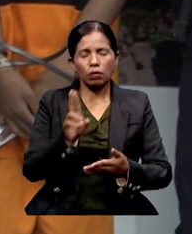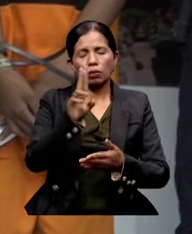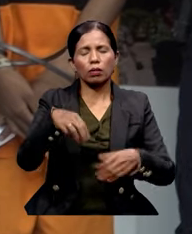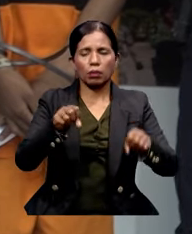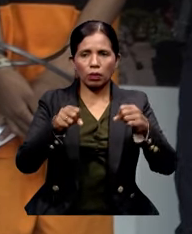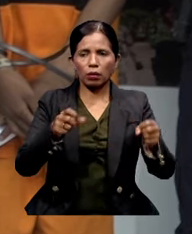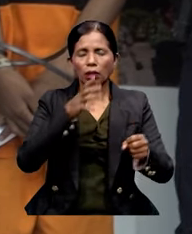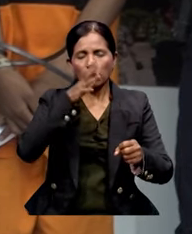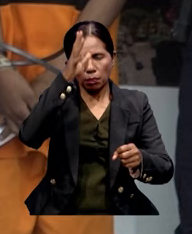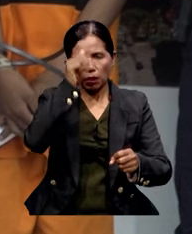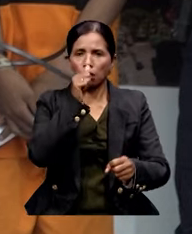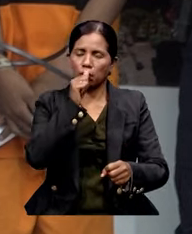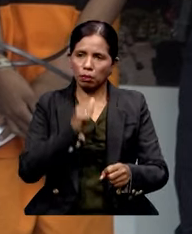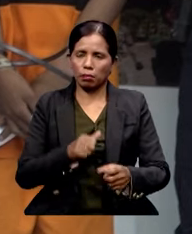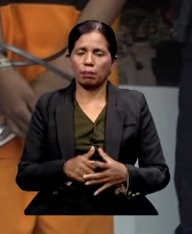nama sir nebe